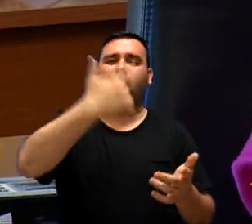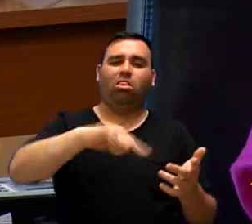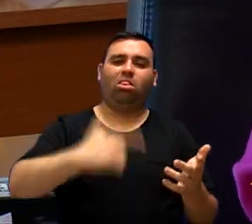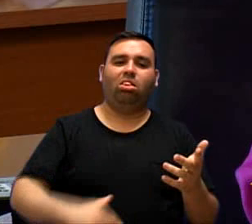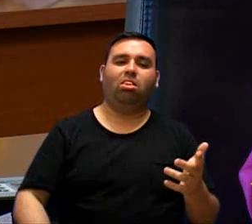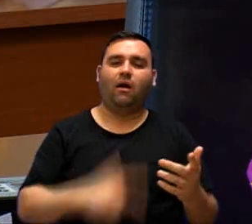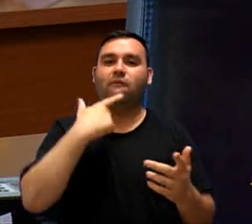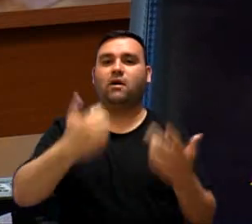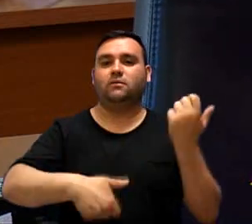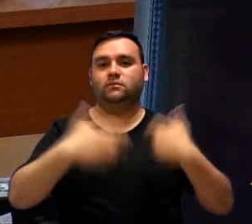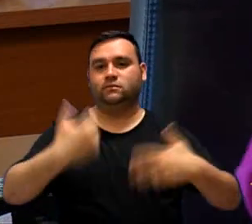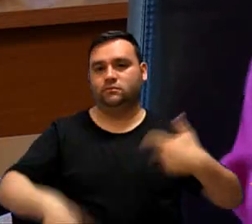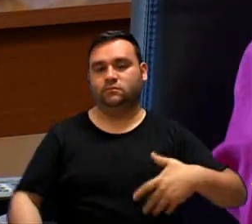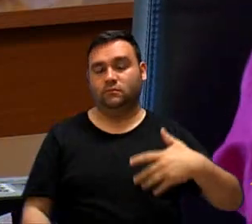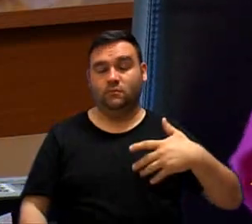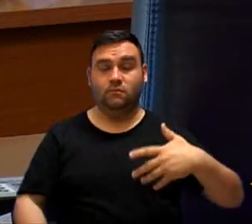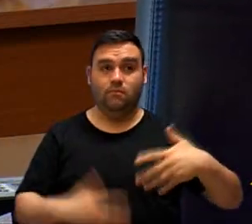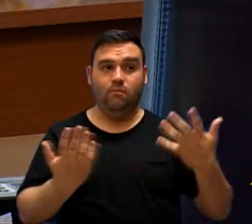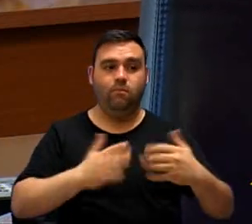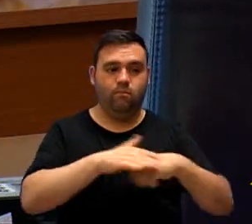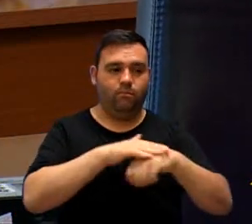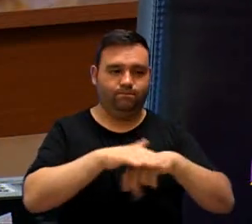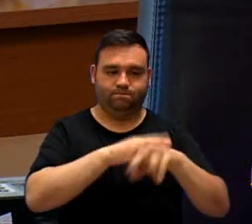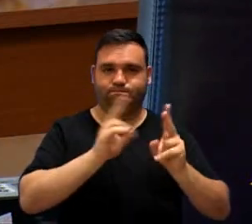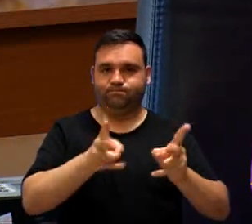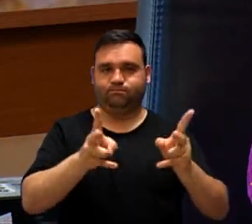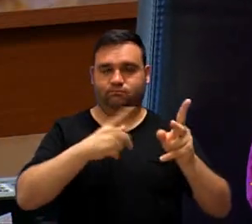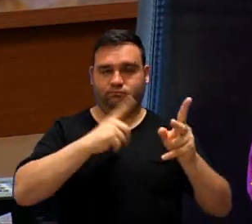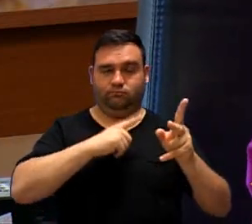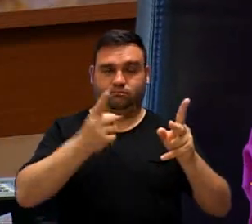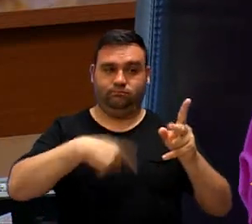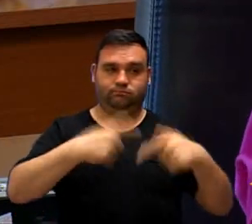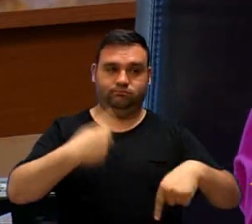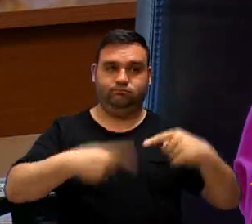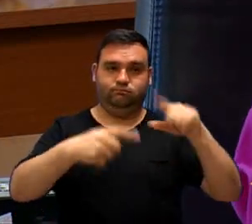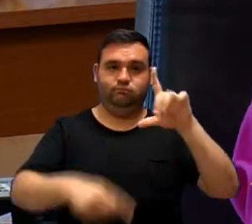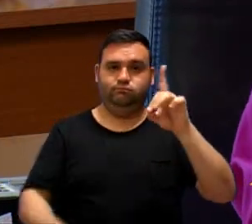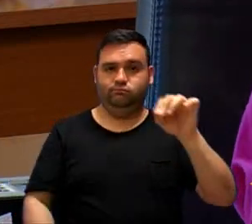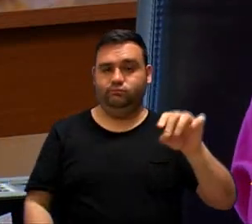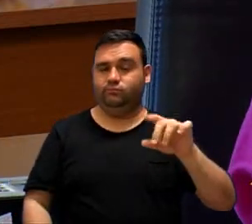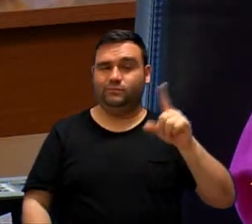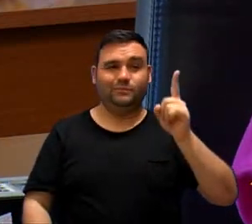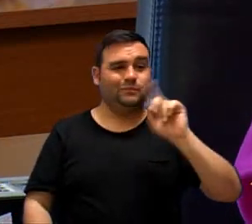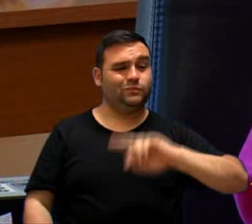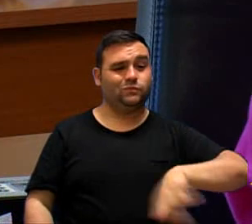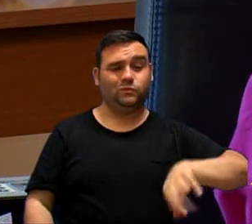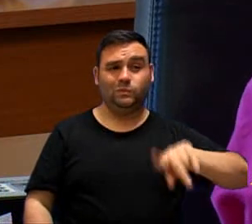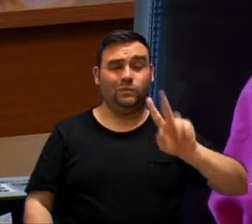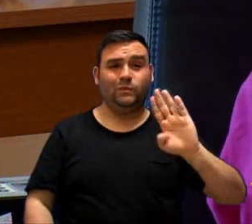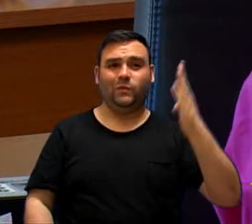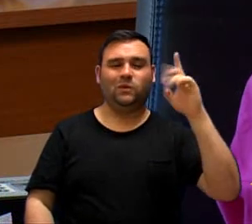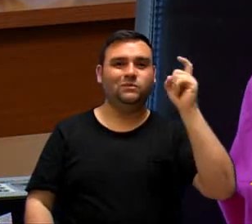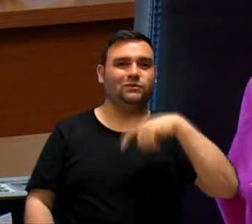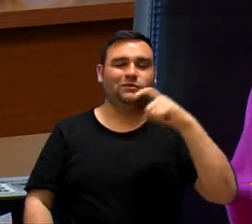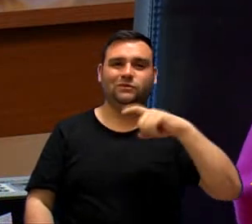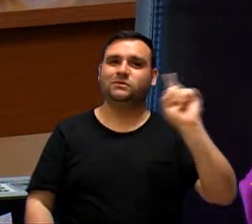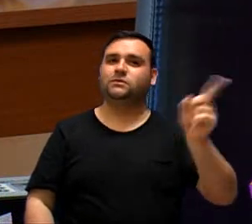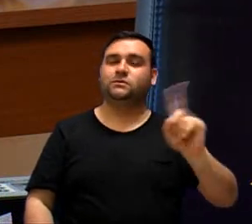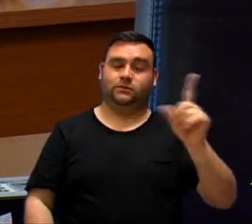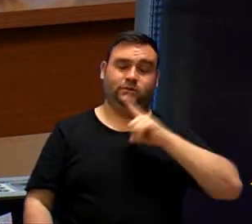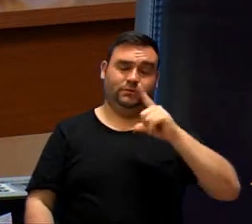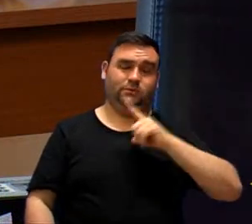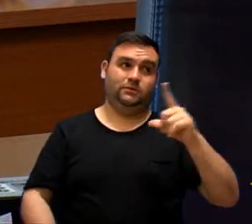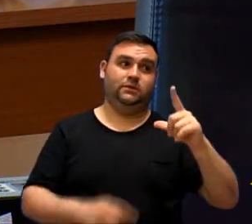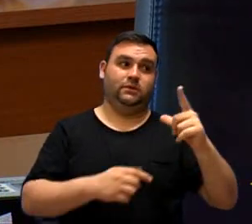repetindo isso. Essa conversa, sempre quando nós vamos discutir, não é peça de ficção. Não. Tivemos um